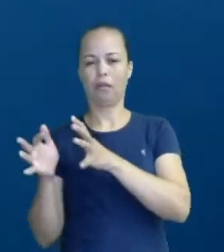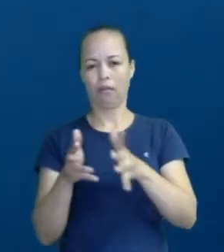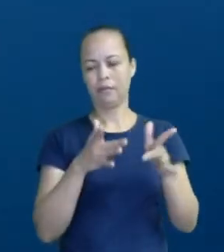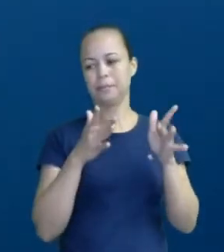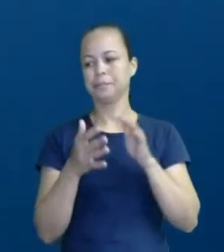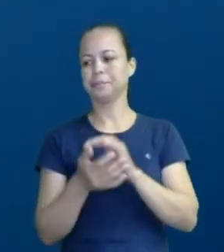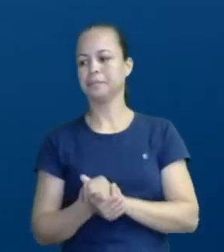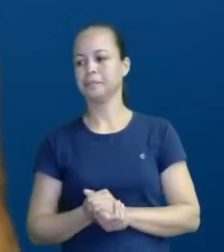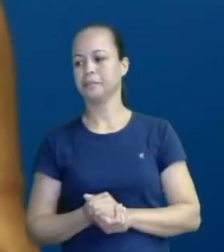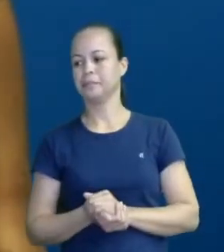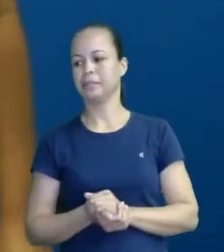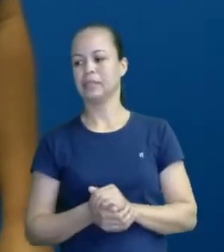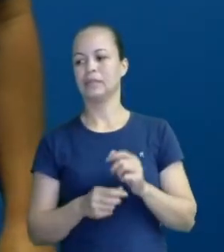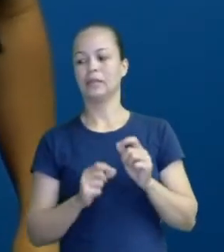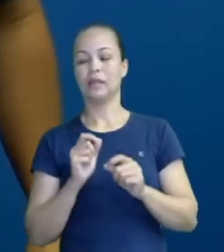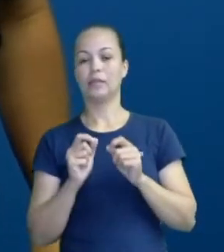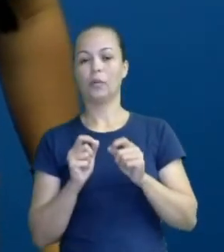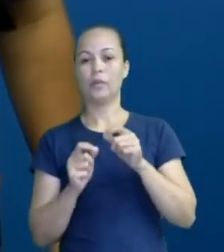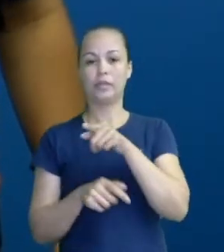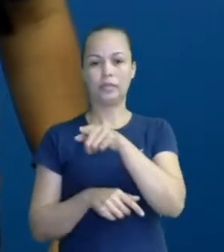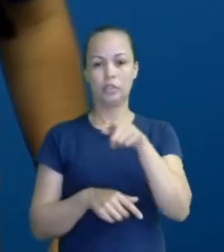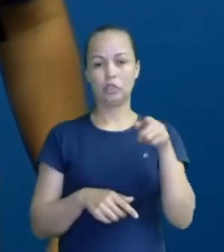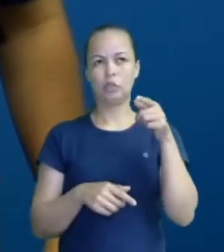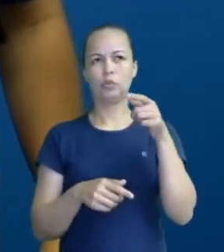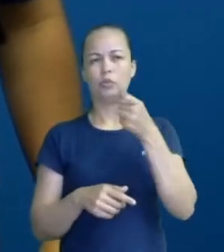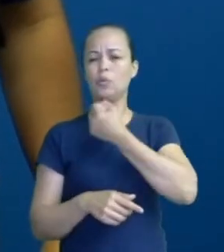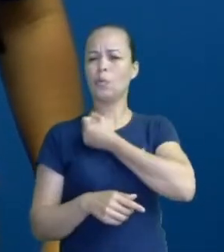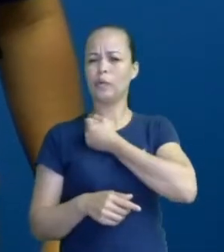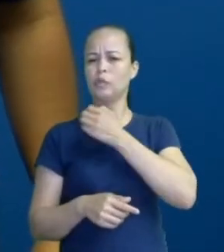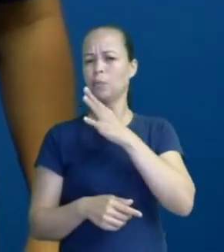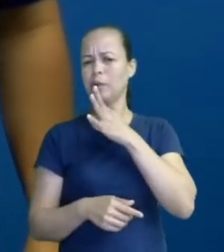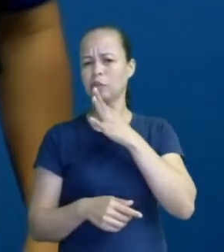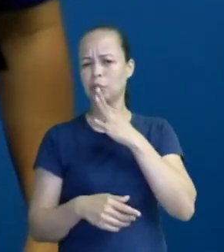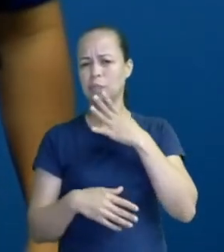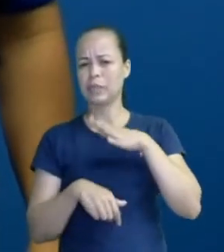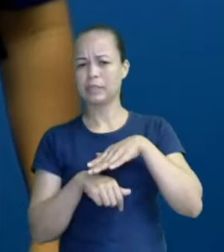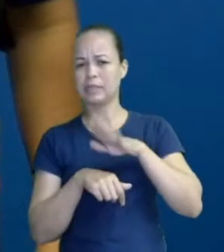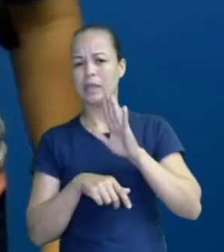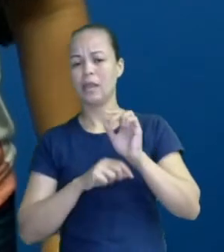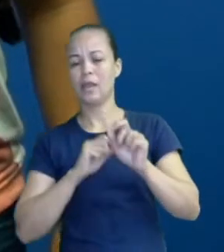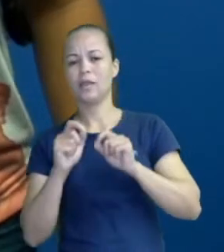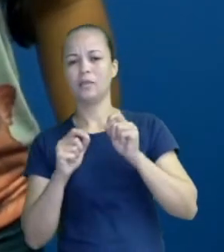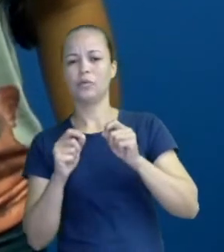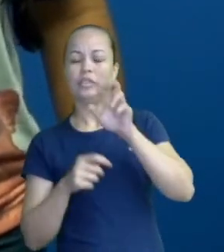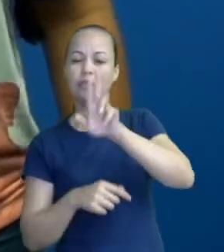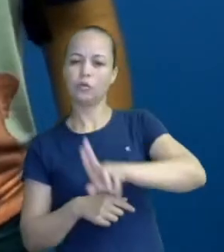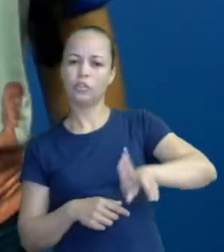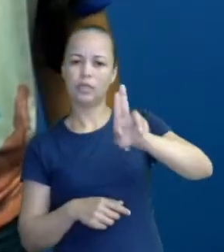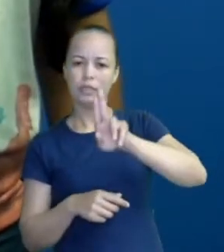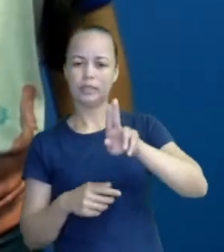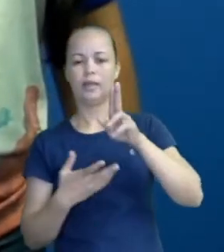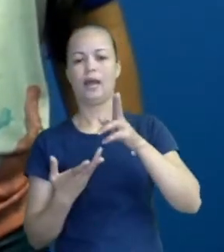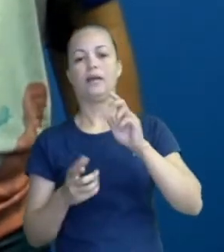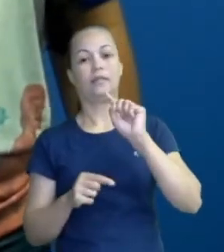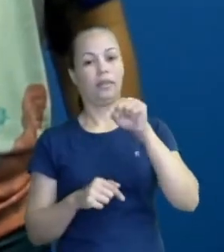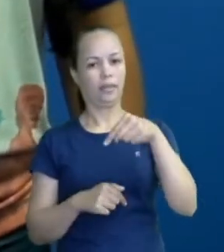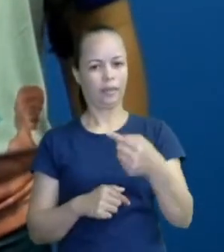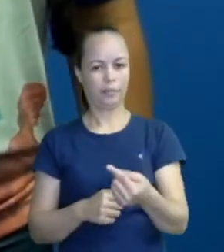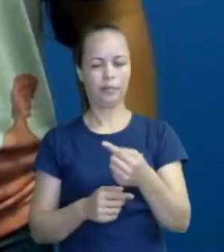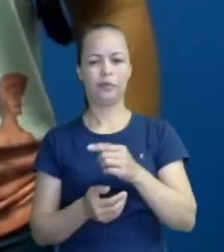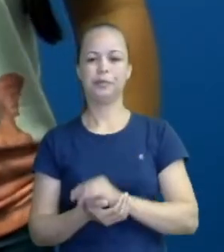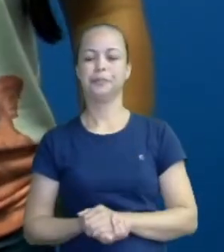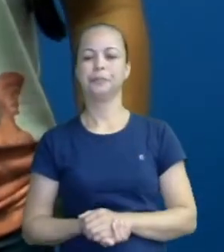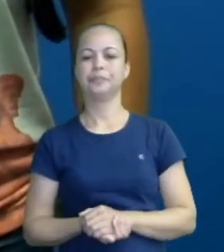certo? Então, esses números são os mais conhecidos e são os que vamos utilizar daqui a pouquinho, tá